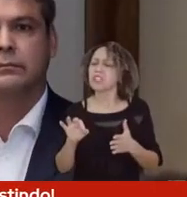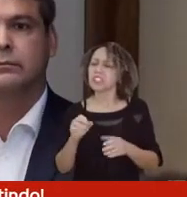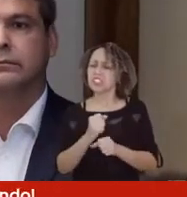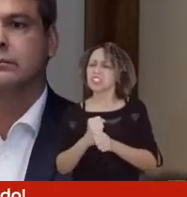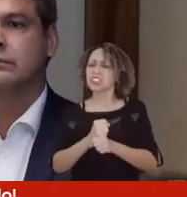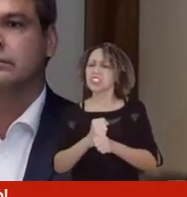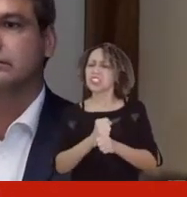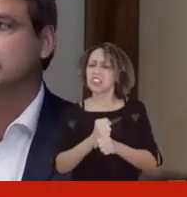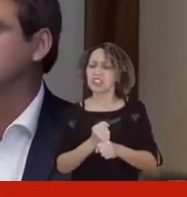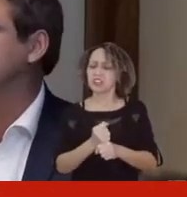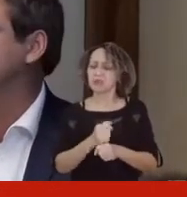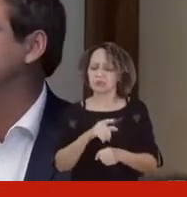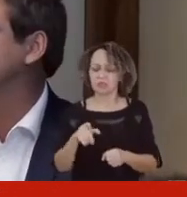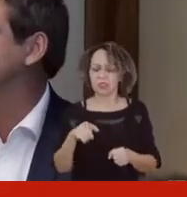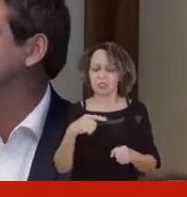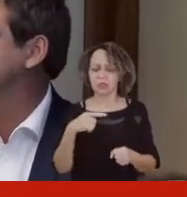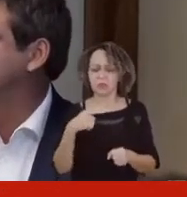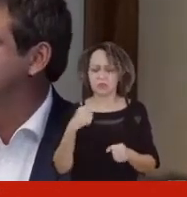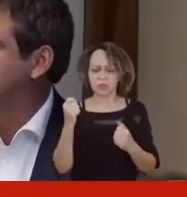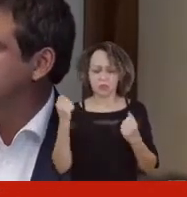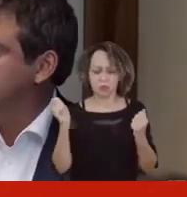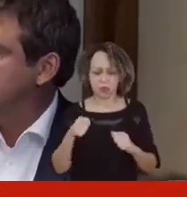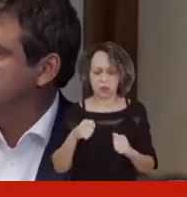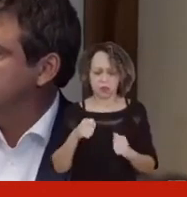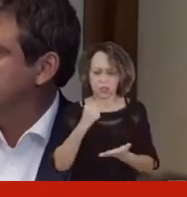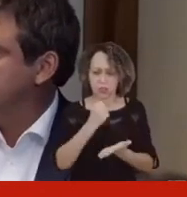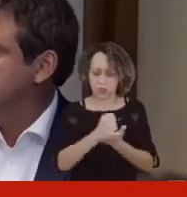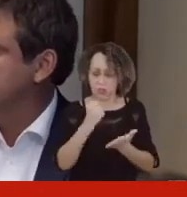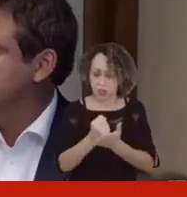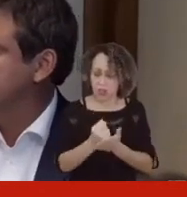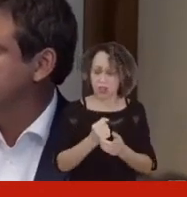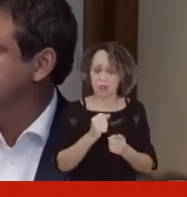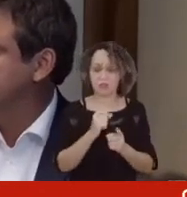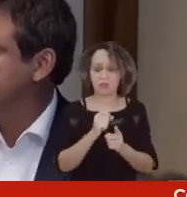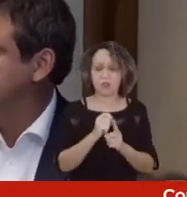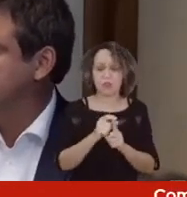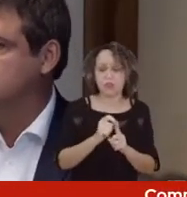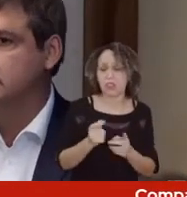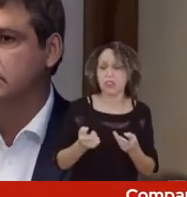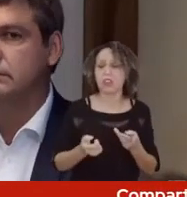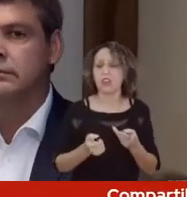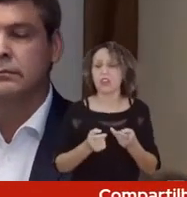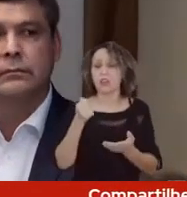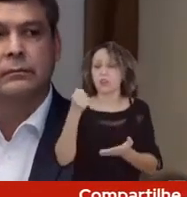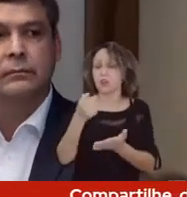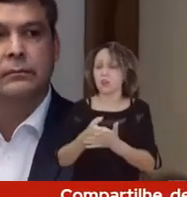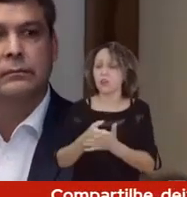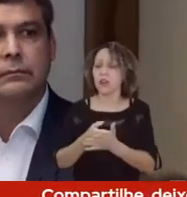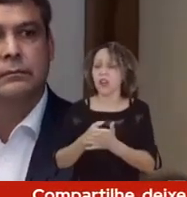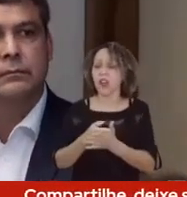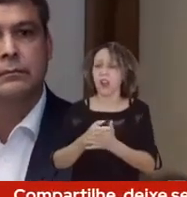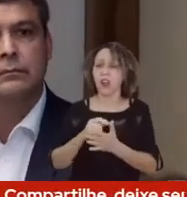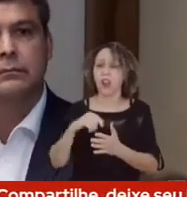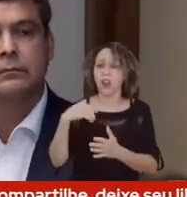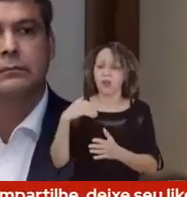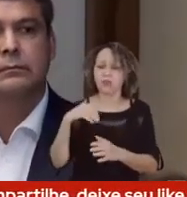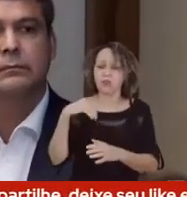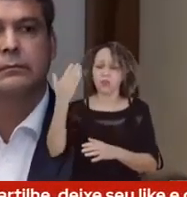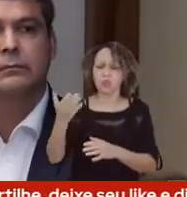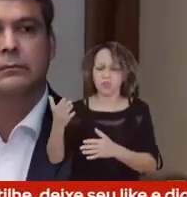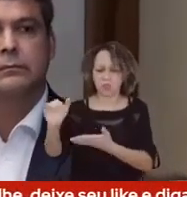comprar, alugar tudo de fora, não fica nada no Brasil. Hoje, mais de 80% está fora do